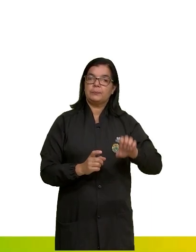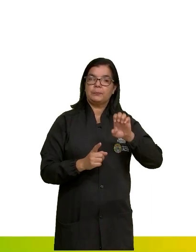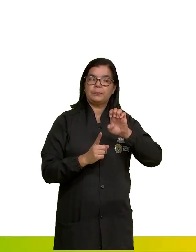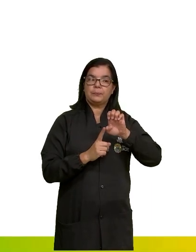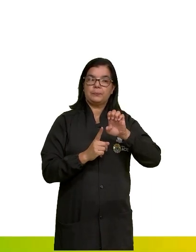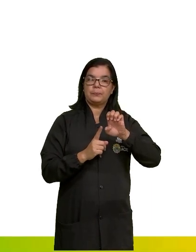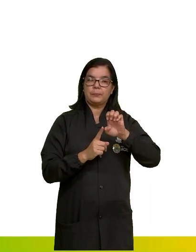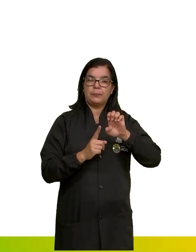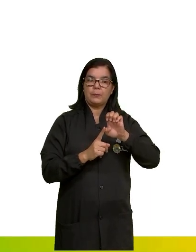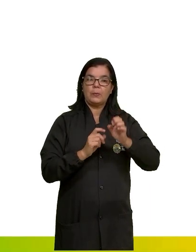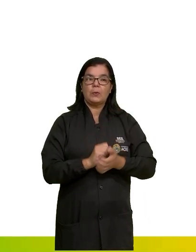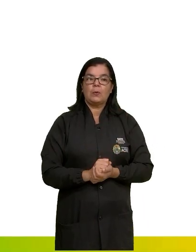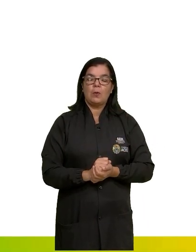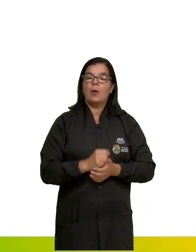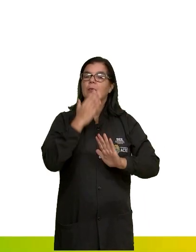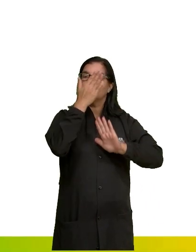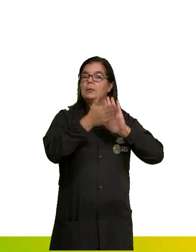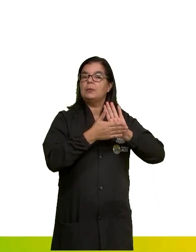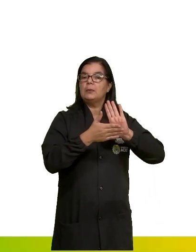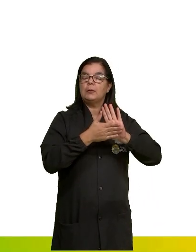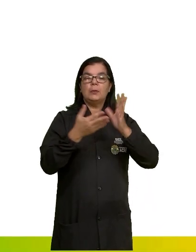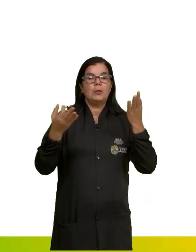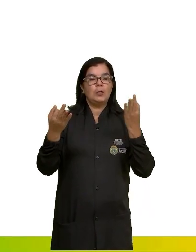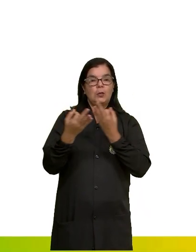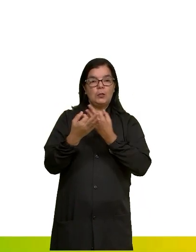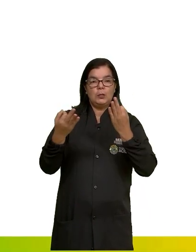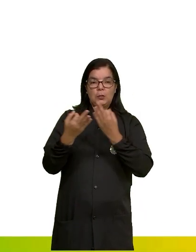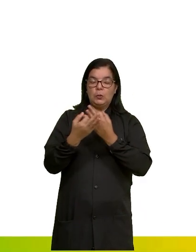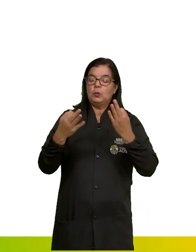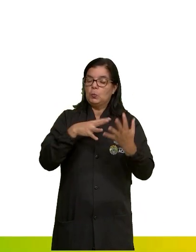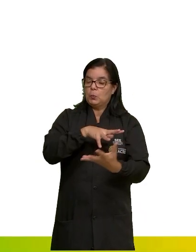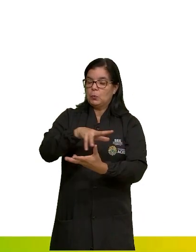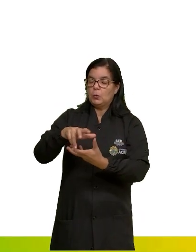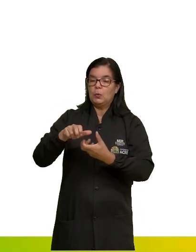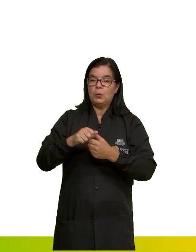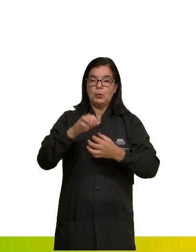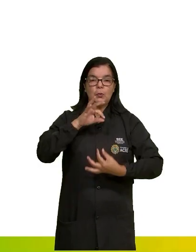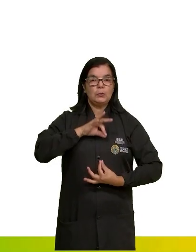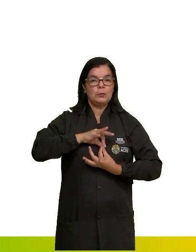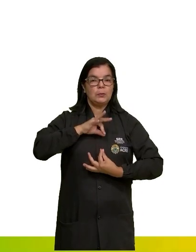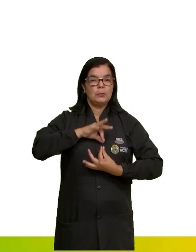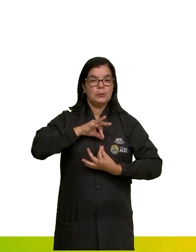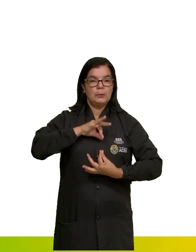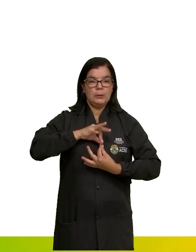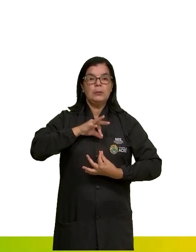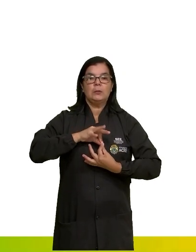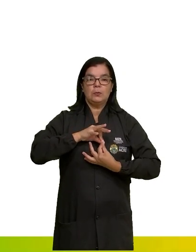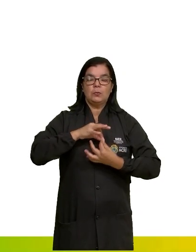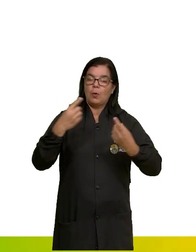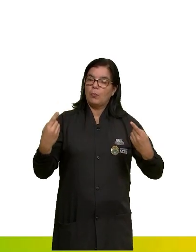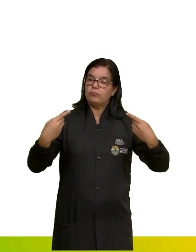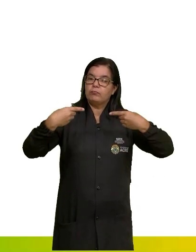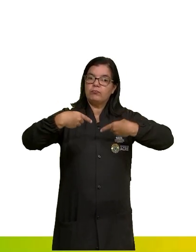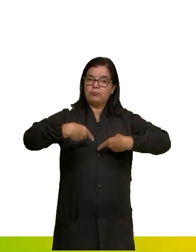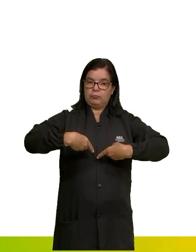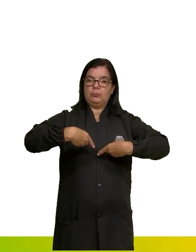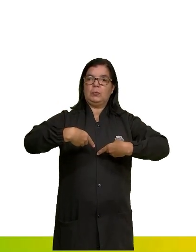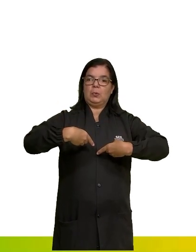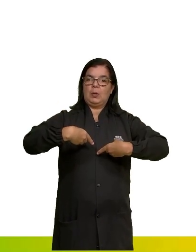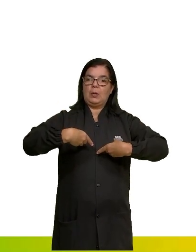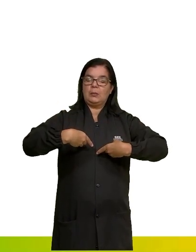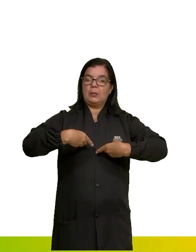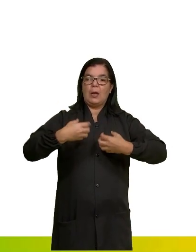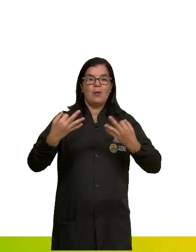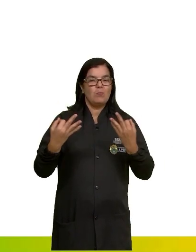Letra E, comprovar a perfeição de um mundo espiritual, em contraposição